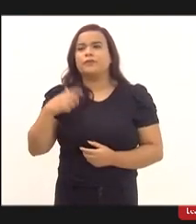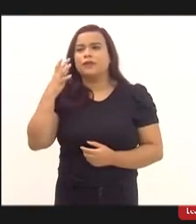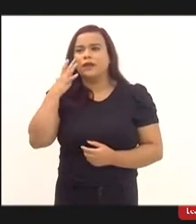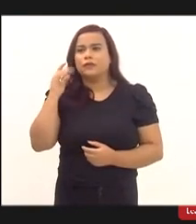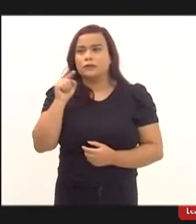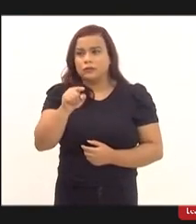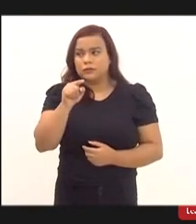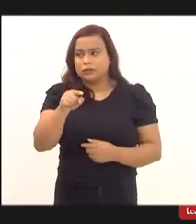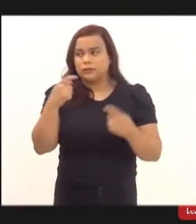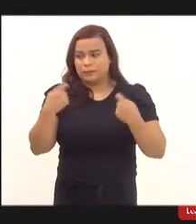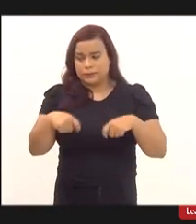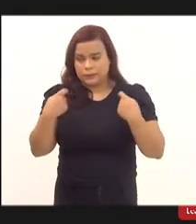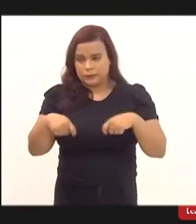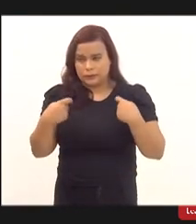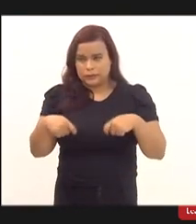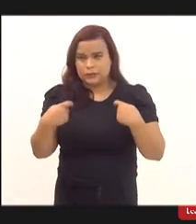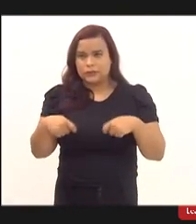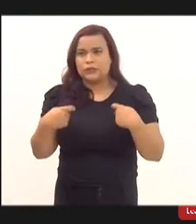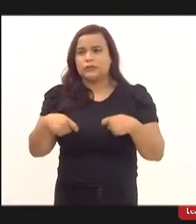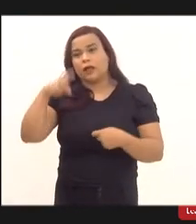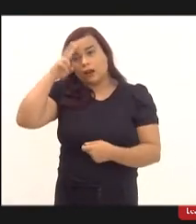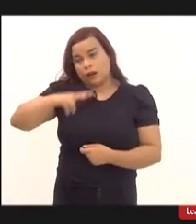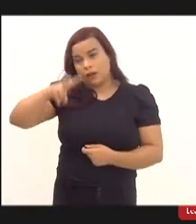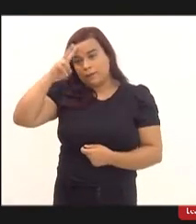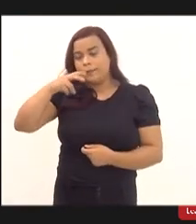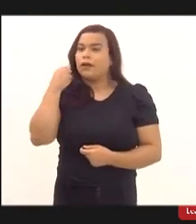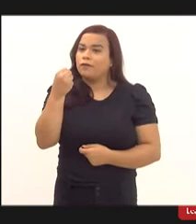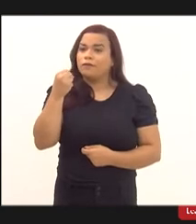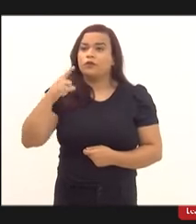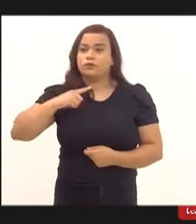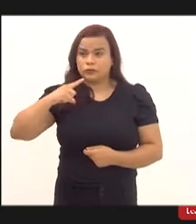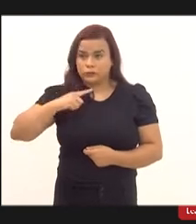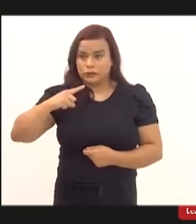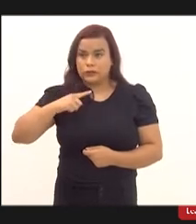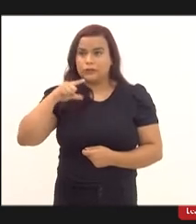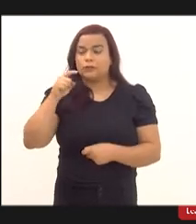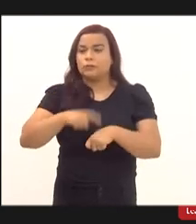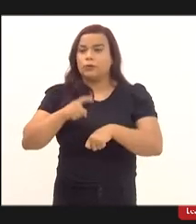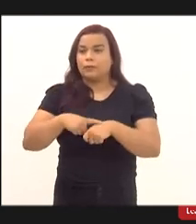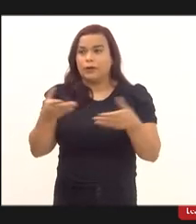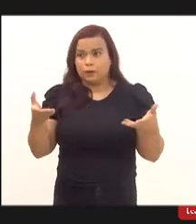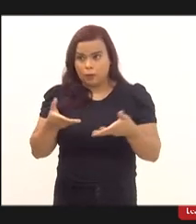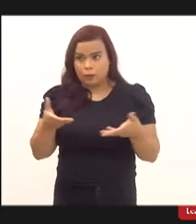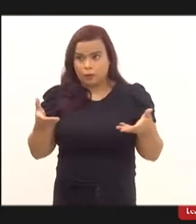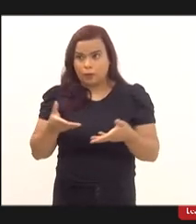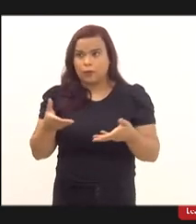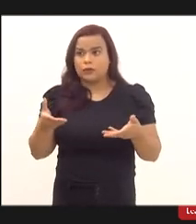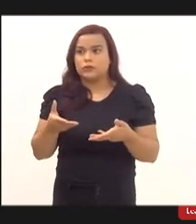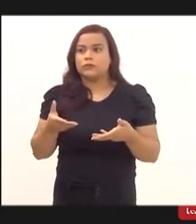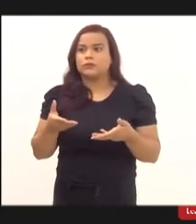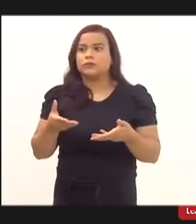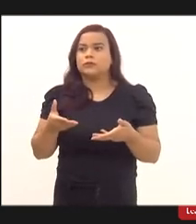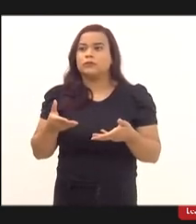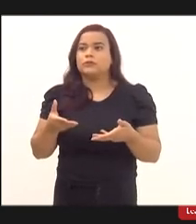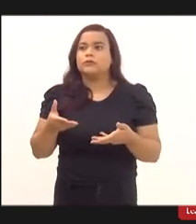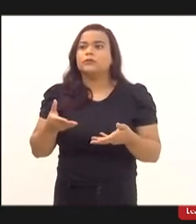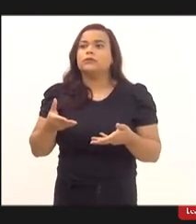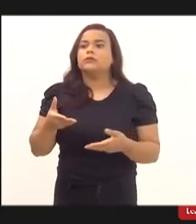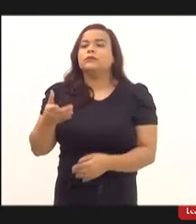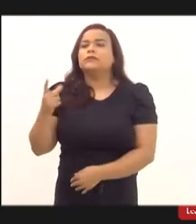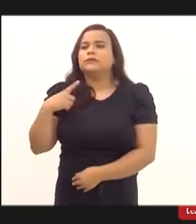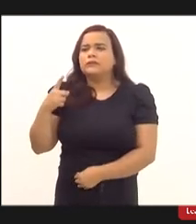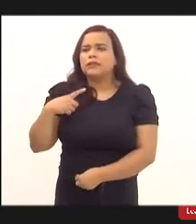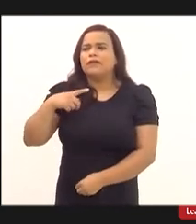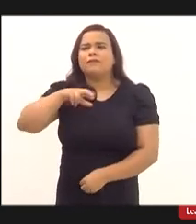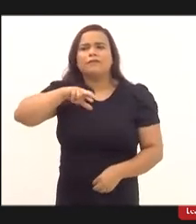precisa ser bastante ressaltado nesse momento em que outros